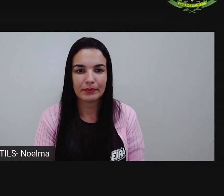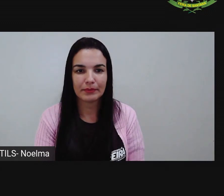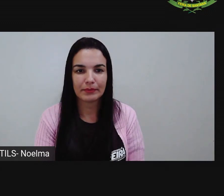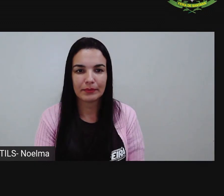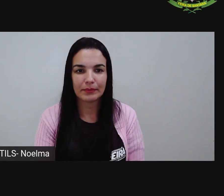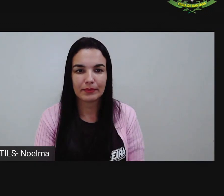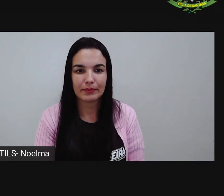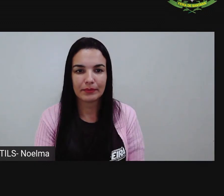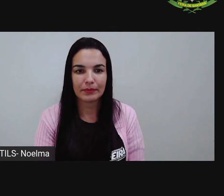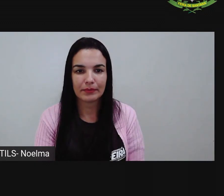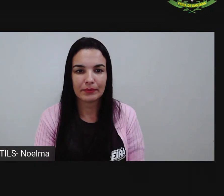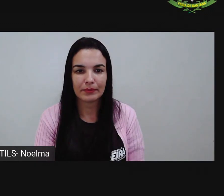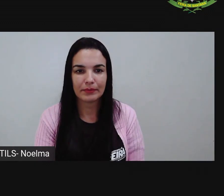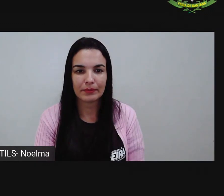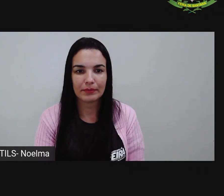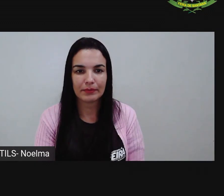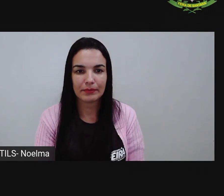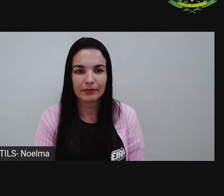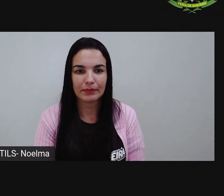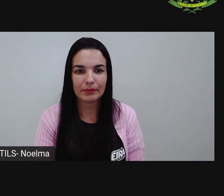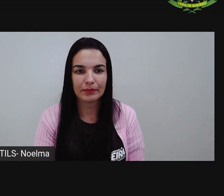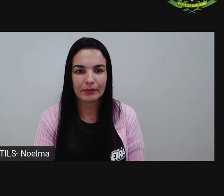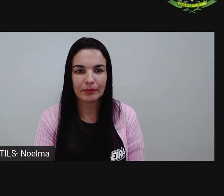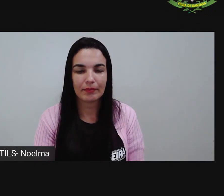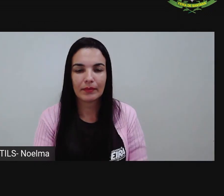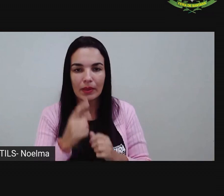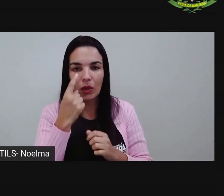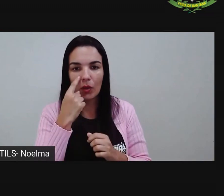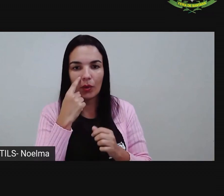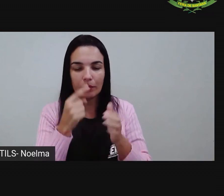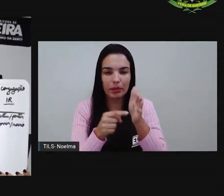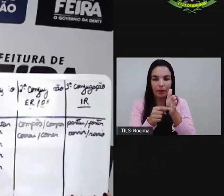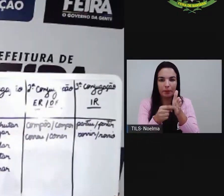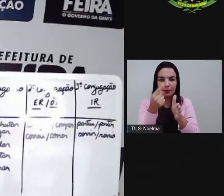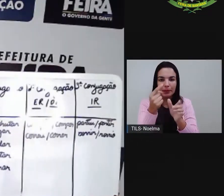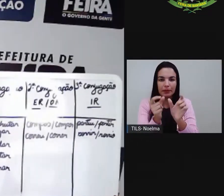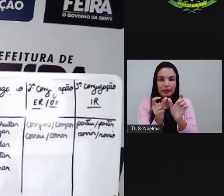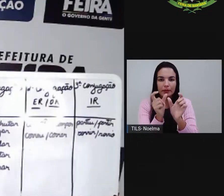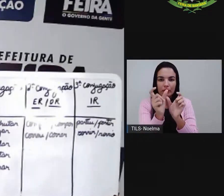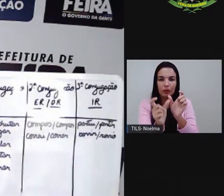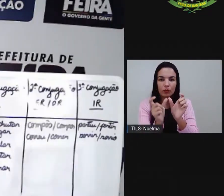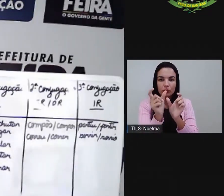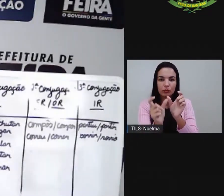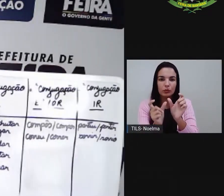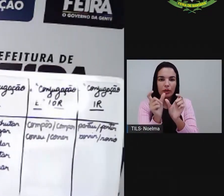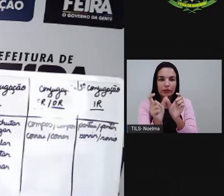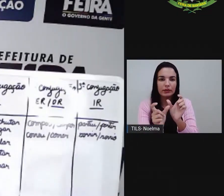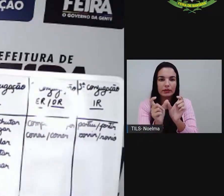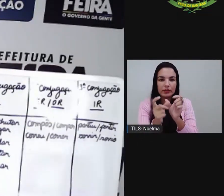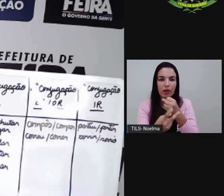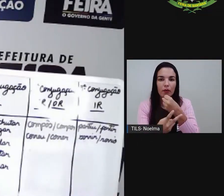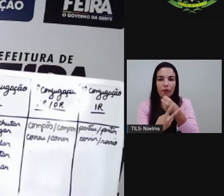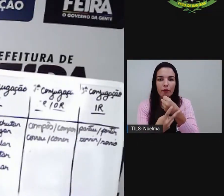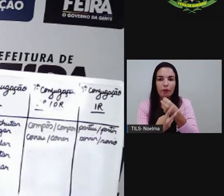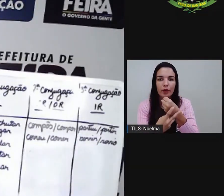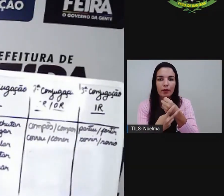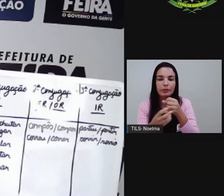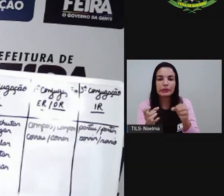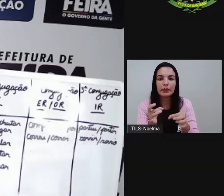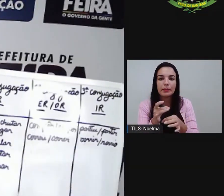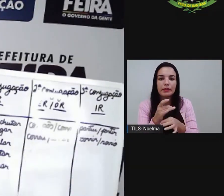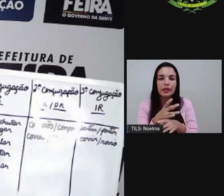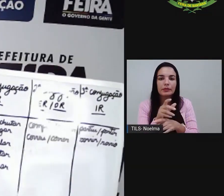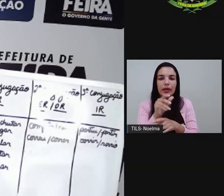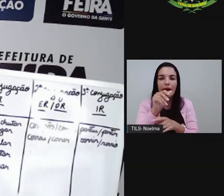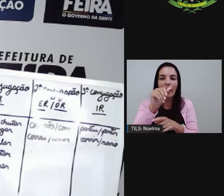Tá. Eu vou ler aqui para vocês. Primeira conjugação. Os verbos terminados em AR.